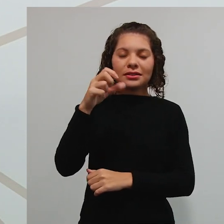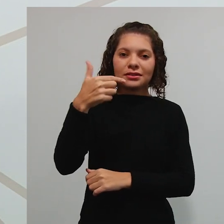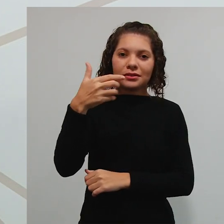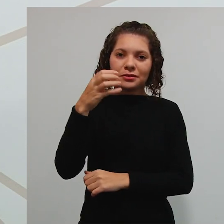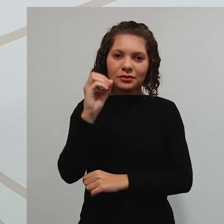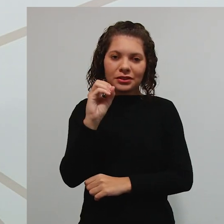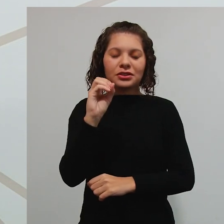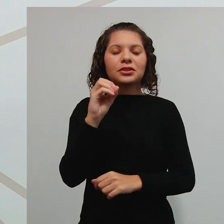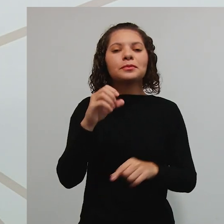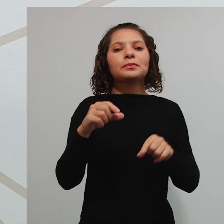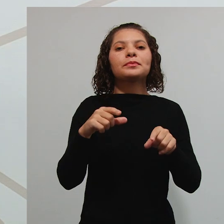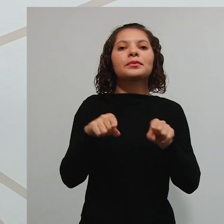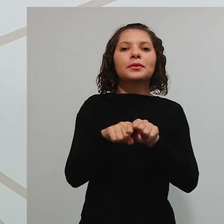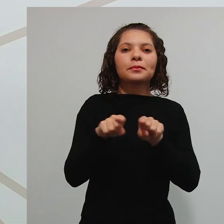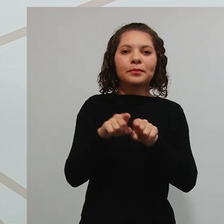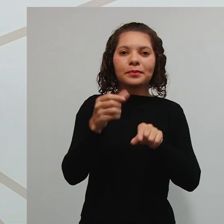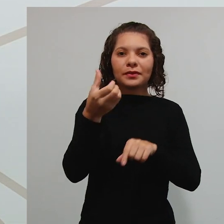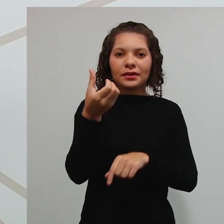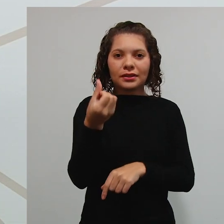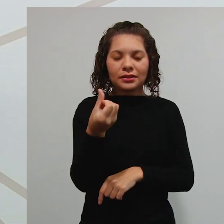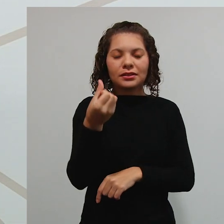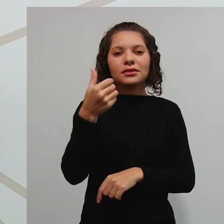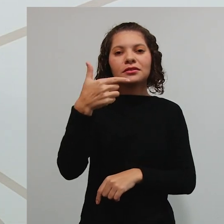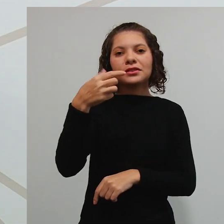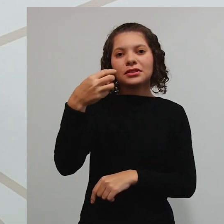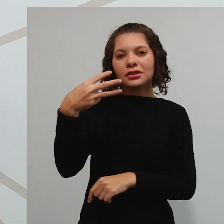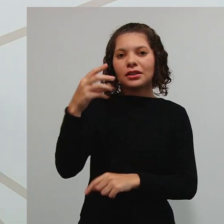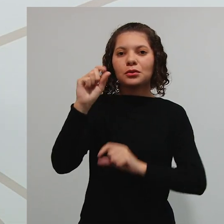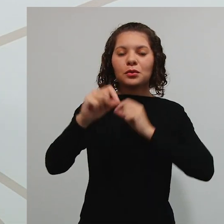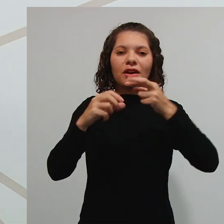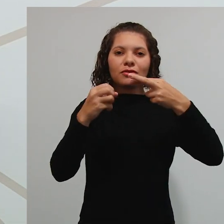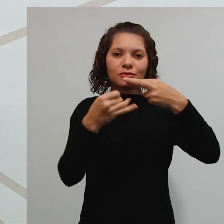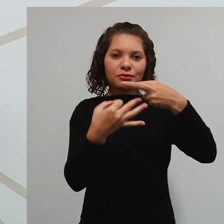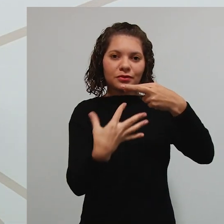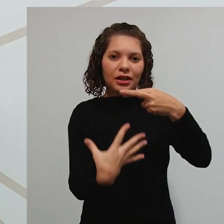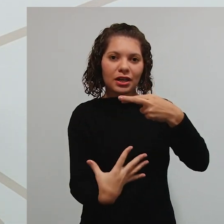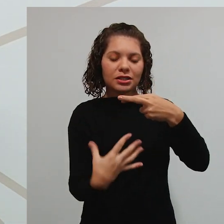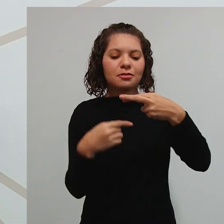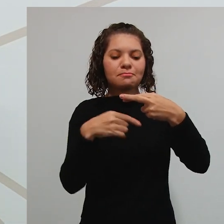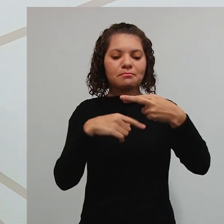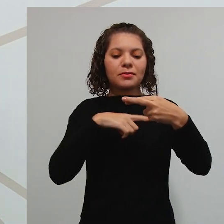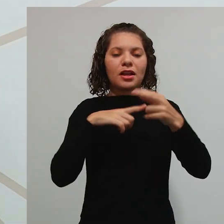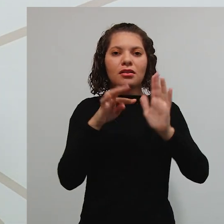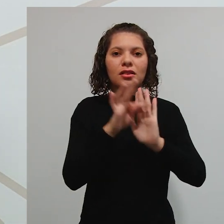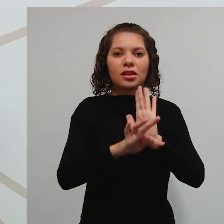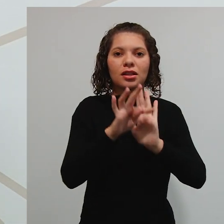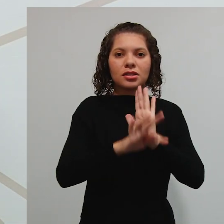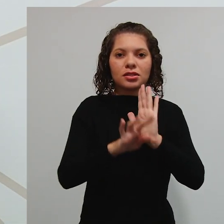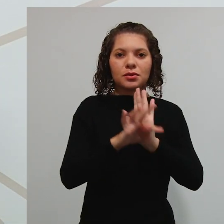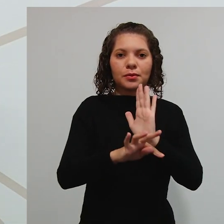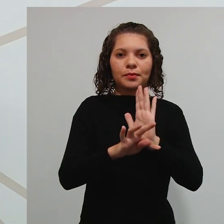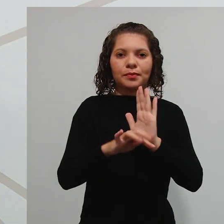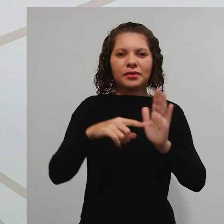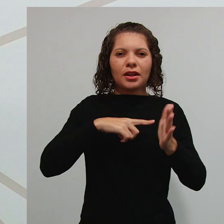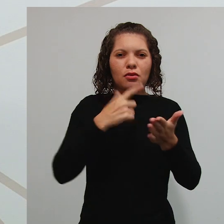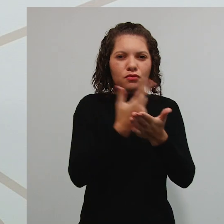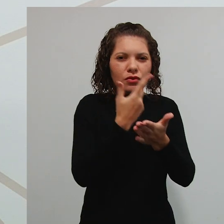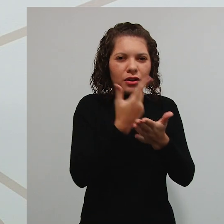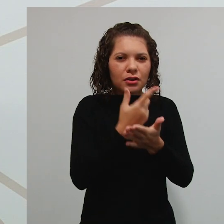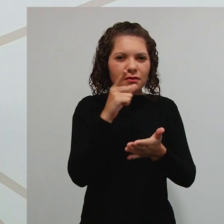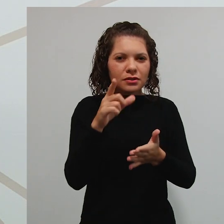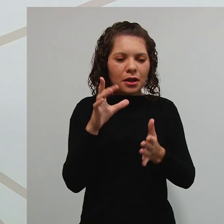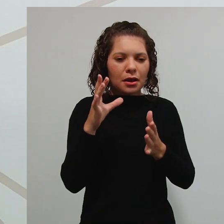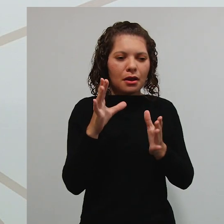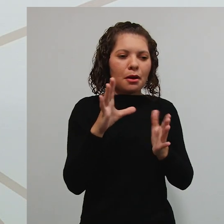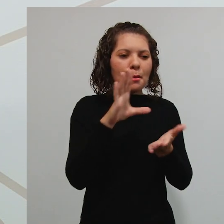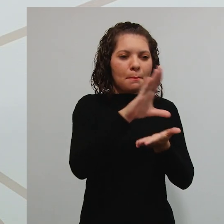é sobre as referências, que são as fontes que você consulta e que você cita no texto. As fontes que você consulta e você cita no